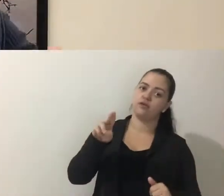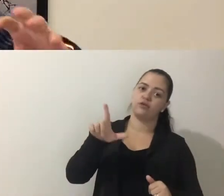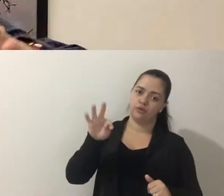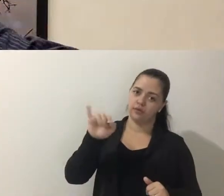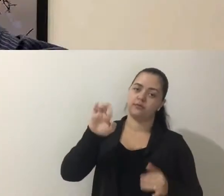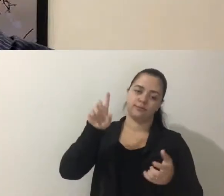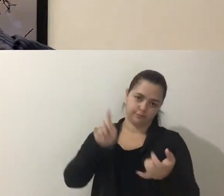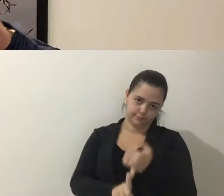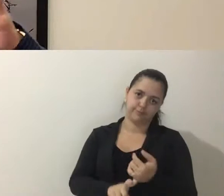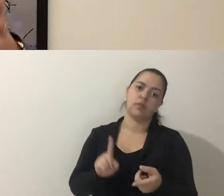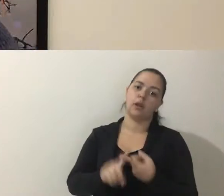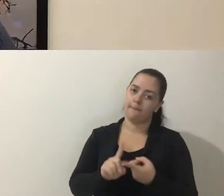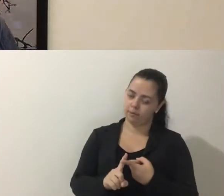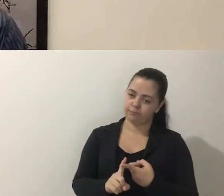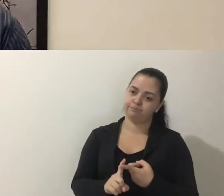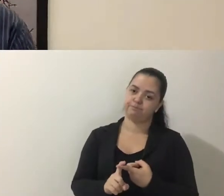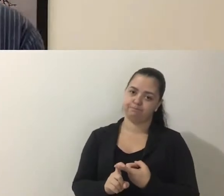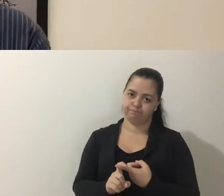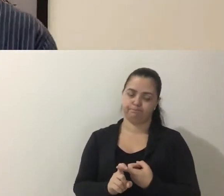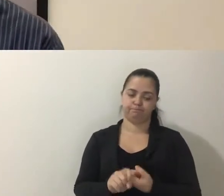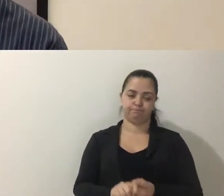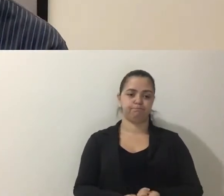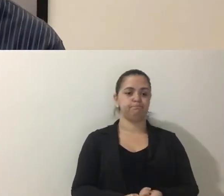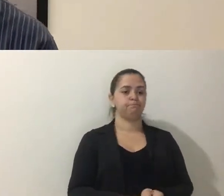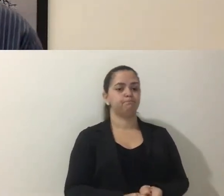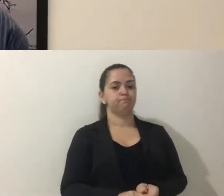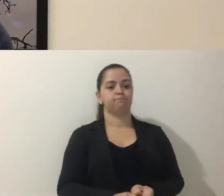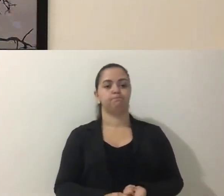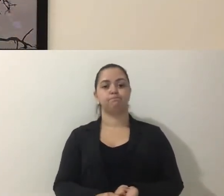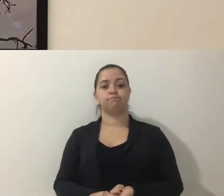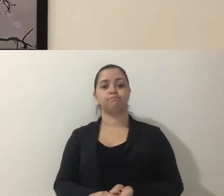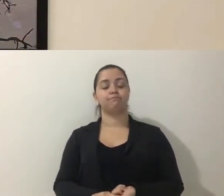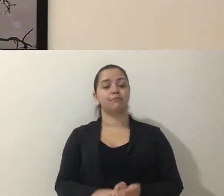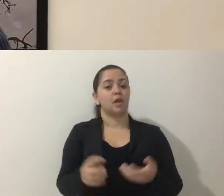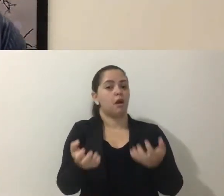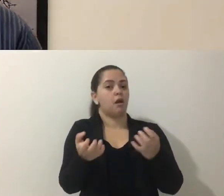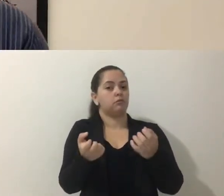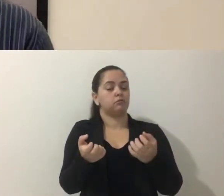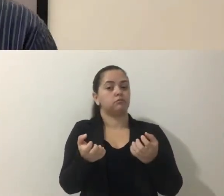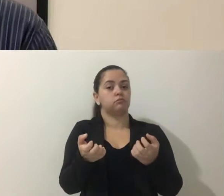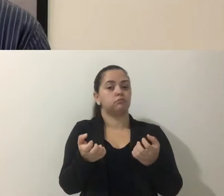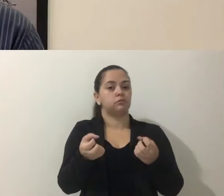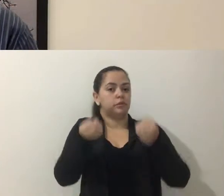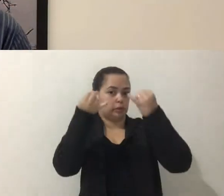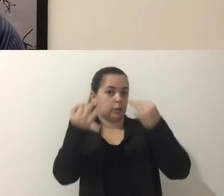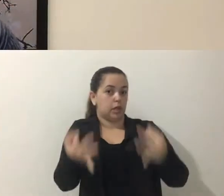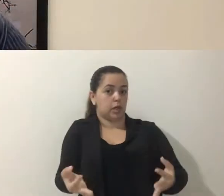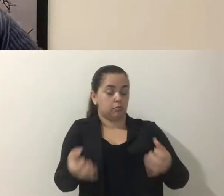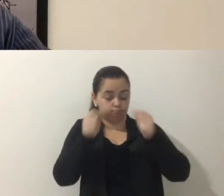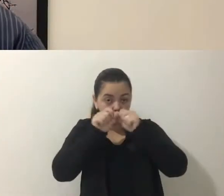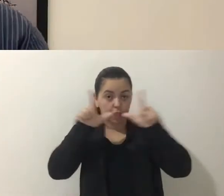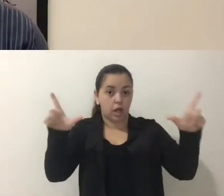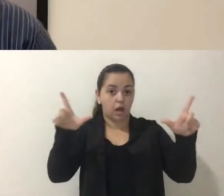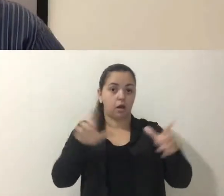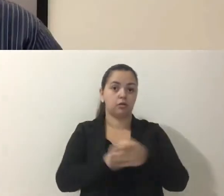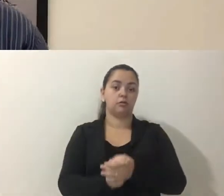nós vamos reunir aqui as 2 passagens. Eu quero deixar claro que, pelo nosso tempo, e porque nós